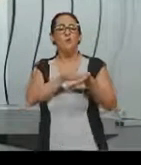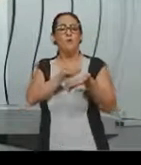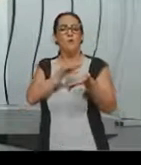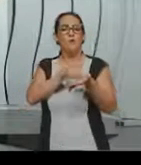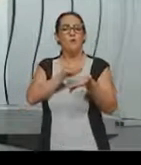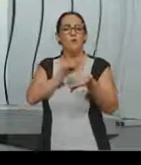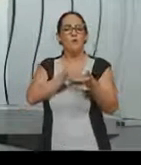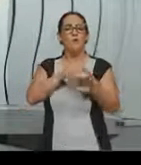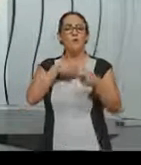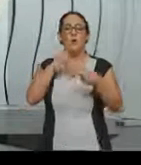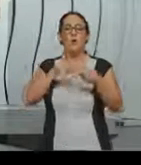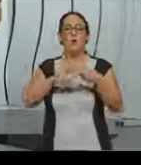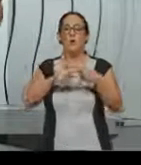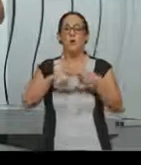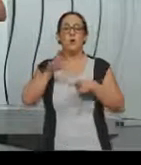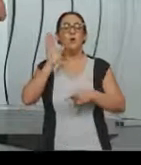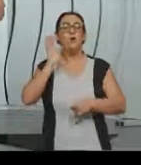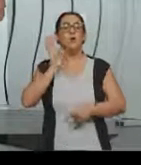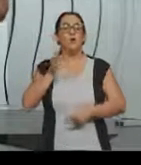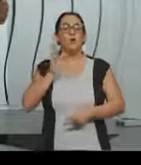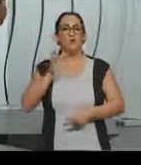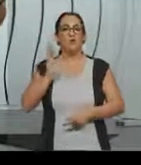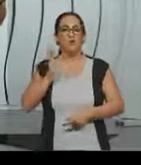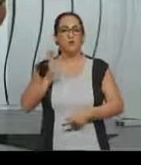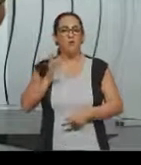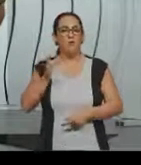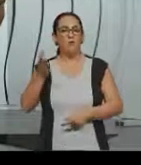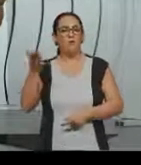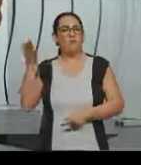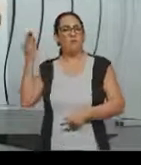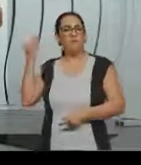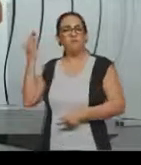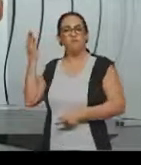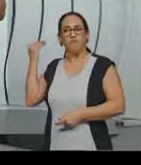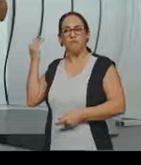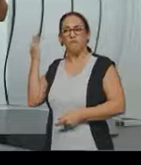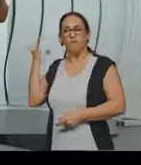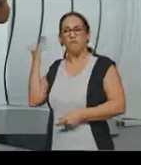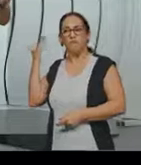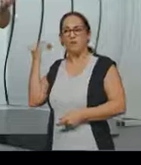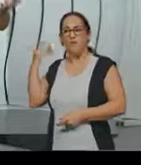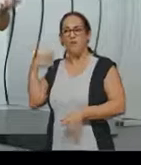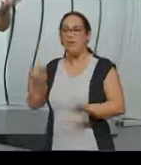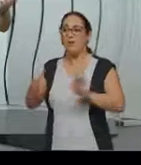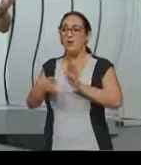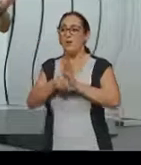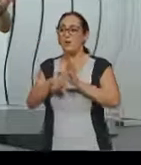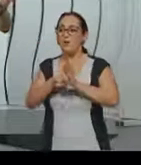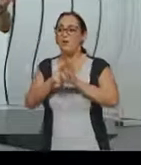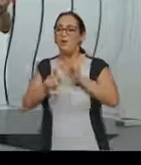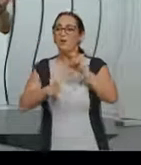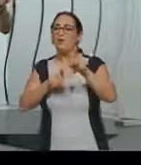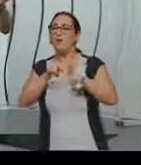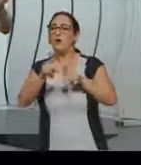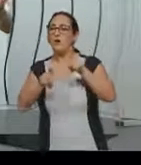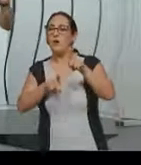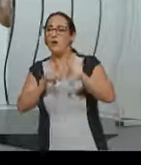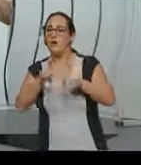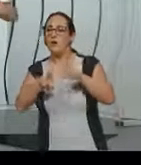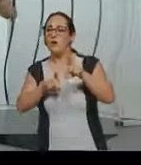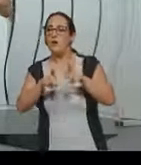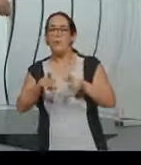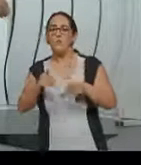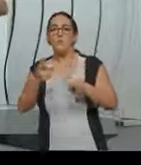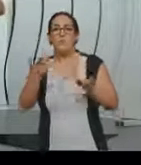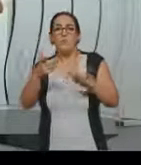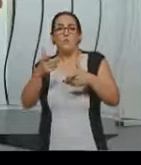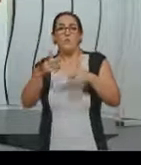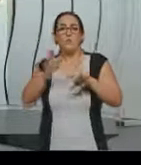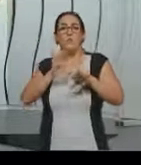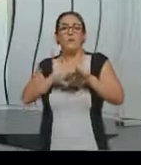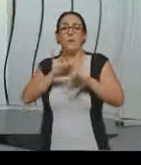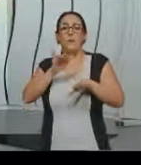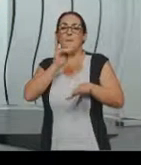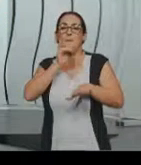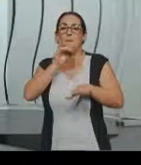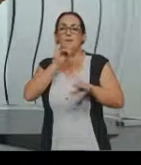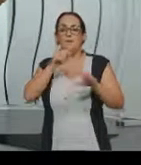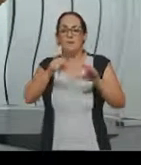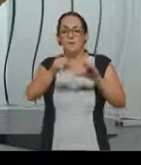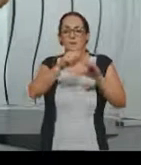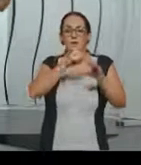tinham deixado de viver os tempos bons do ciclo do açúcar, né? O ciclo do açúcar já